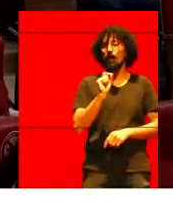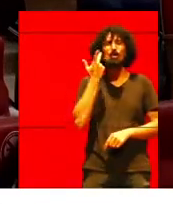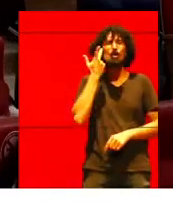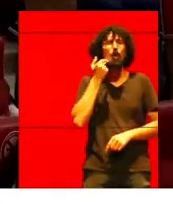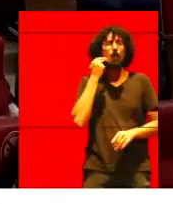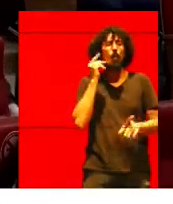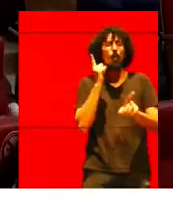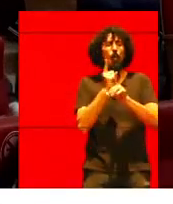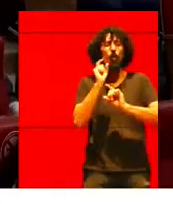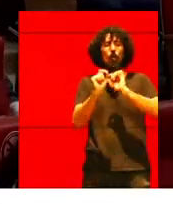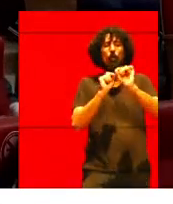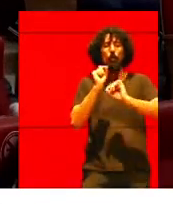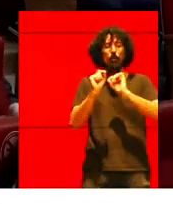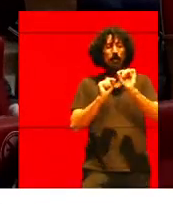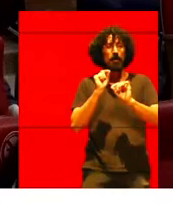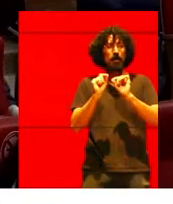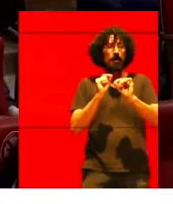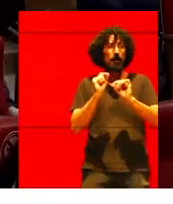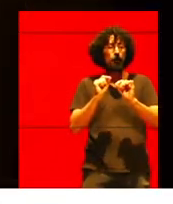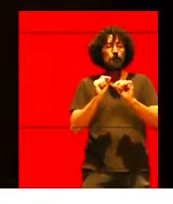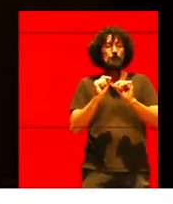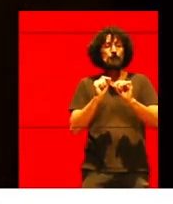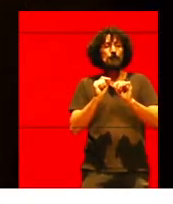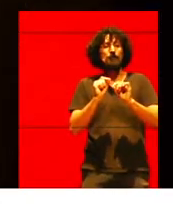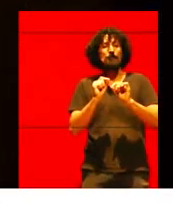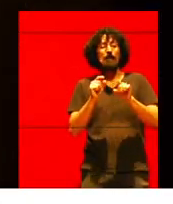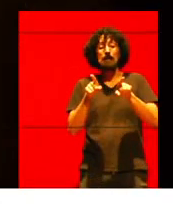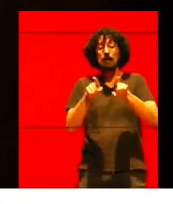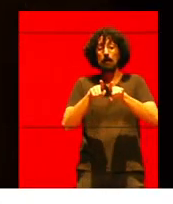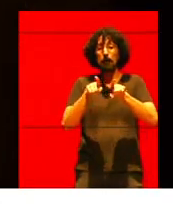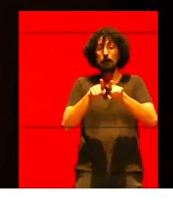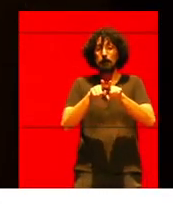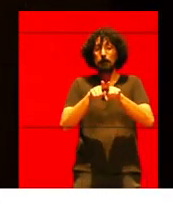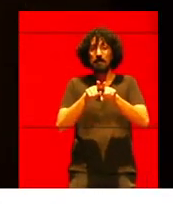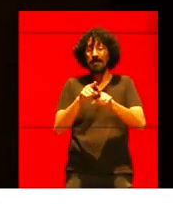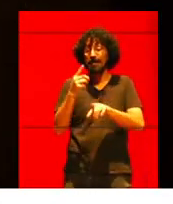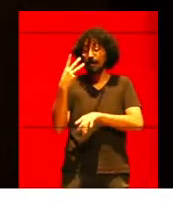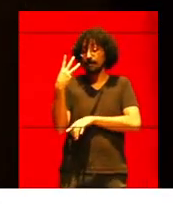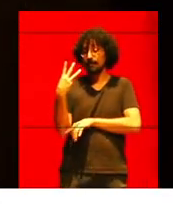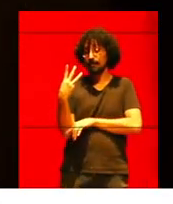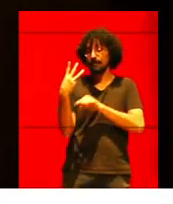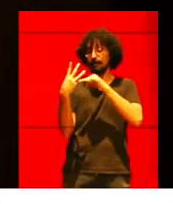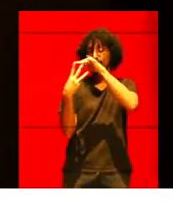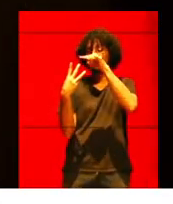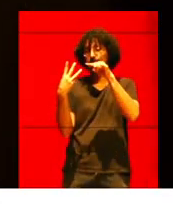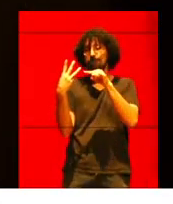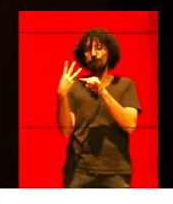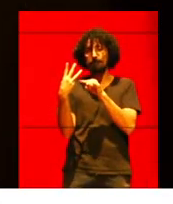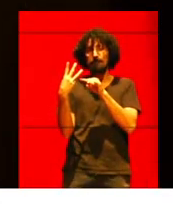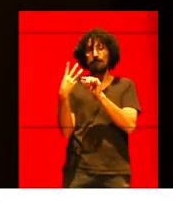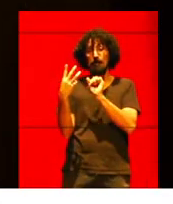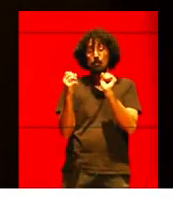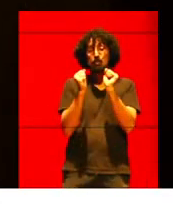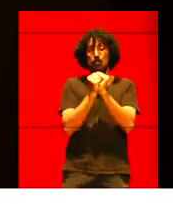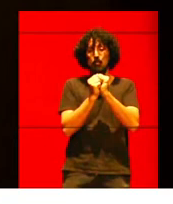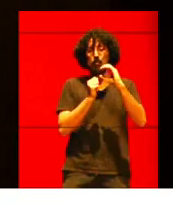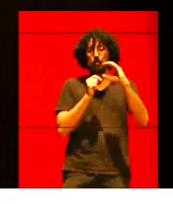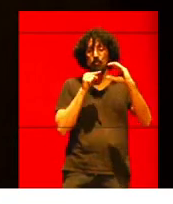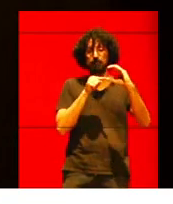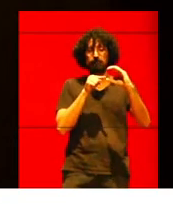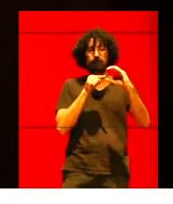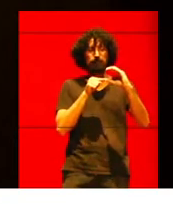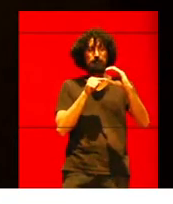comum aparecer, principalmente, três elementos aí, além do carbono. Quem são eles?